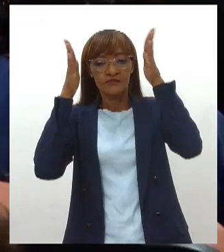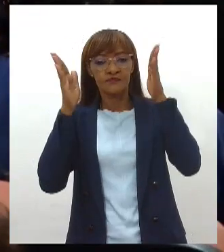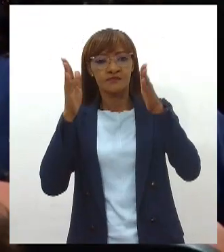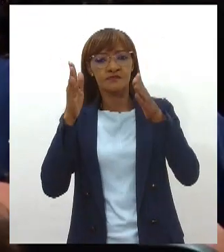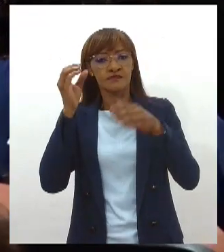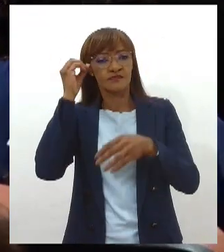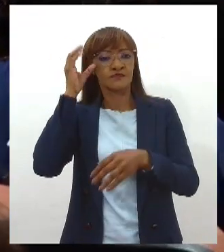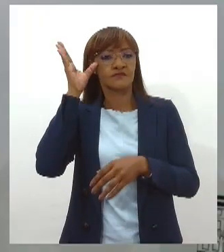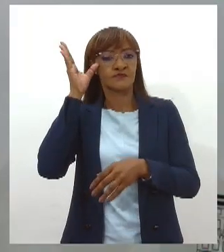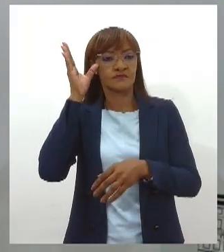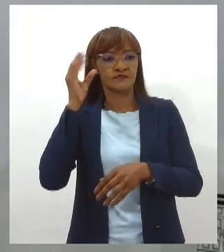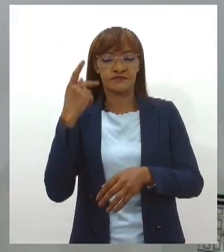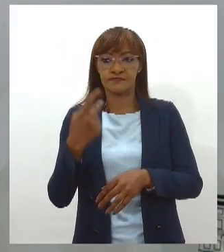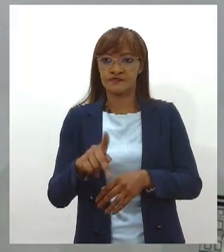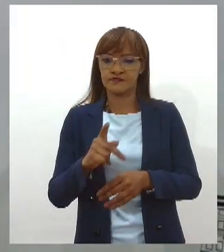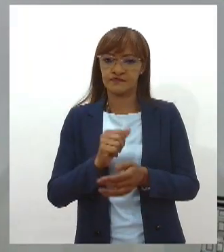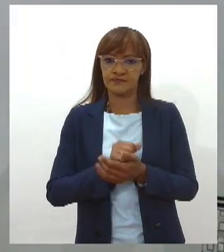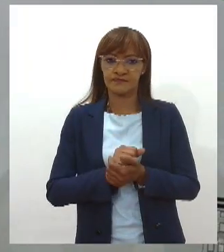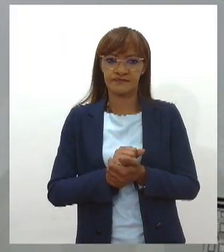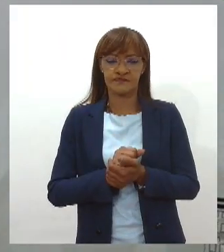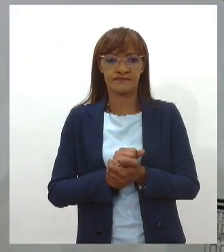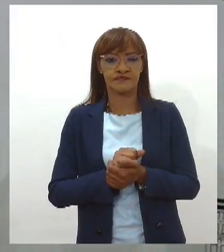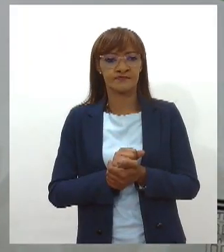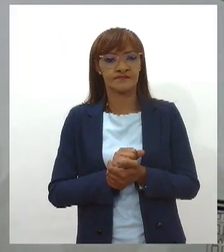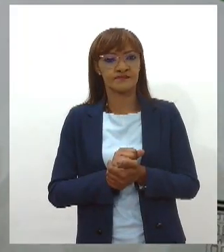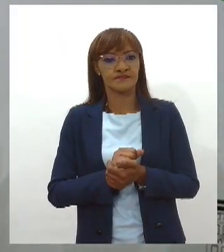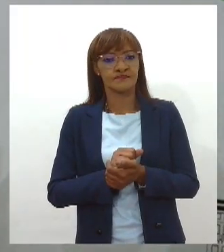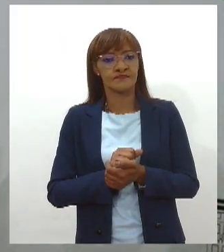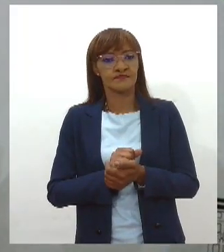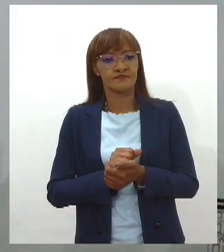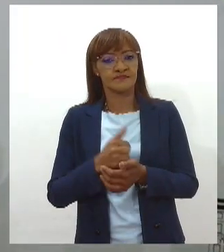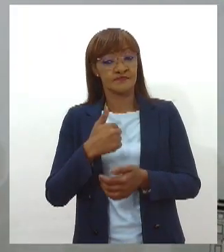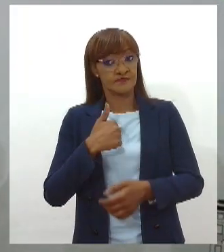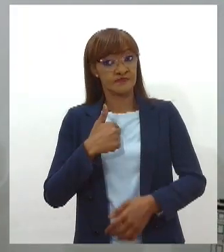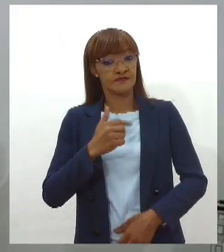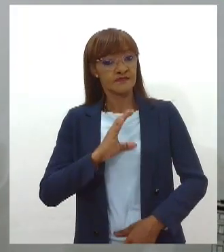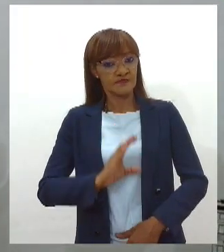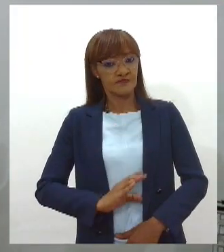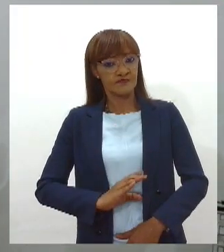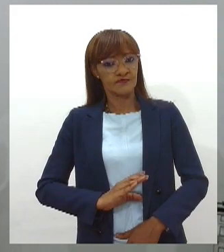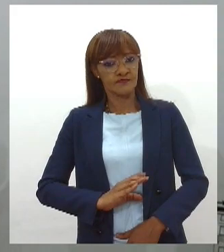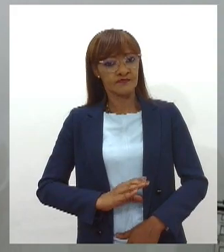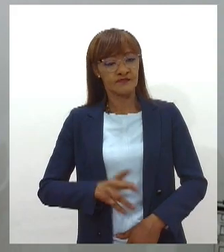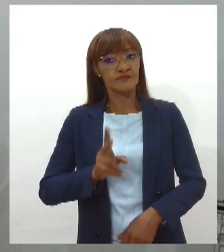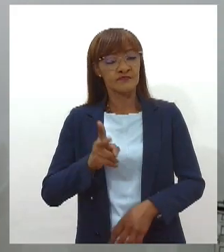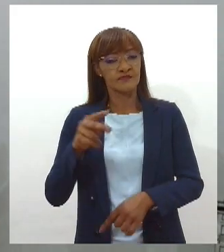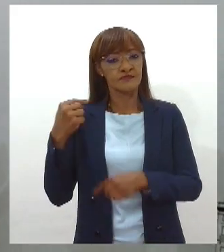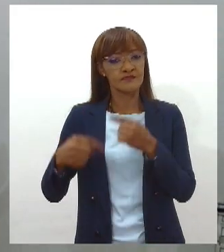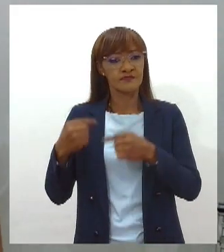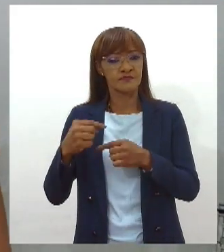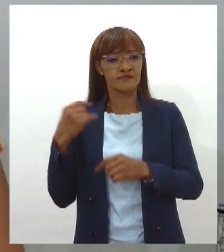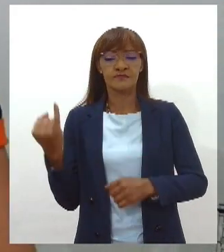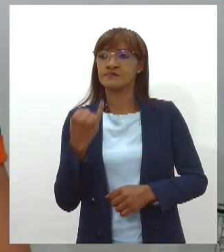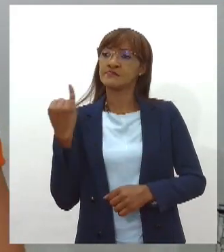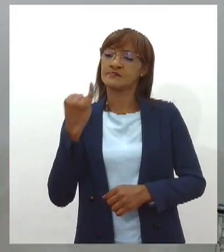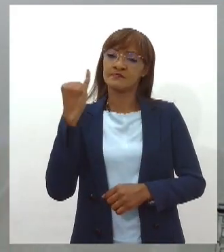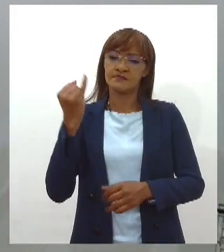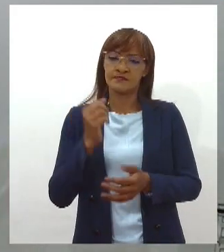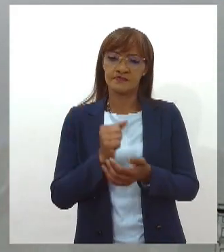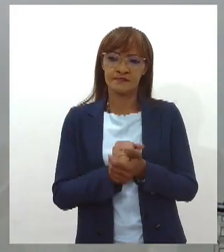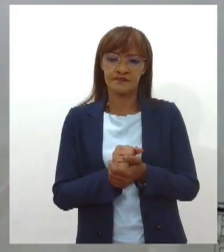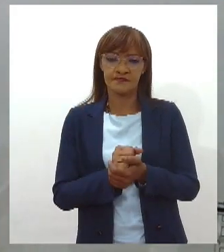Legislativo sergipano. Eu acho que, como um cidadão que pratica política, é extremamente importante a gente ver esse lado, né, que é de